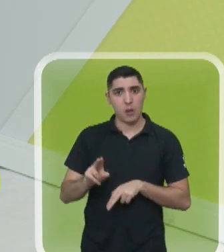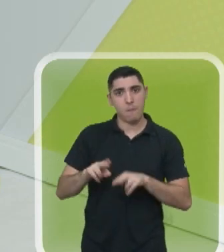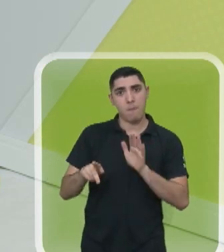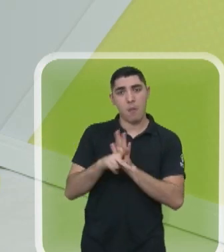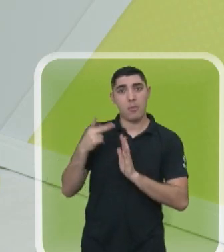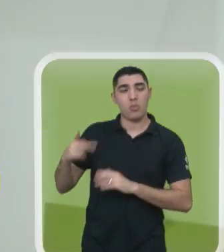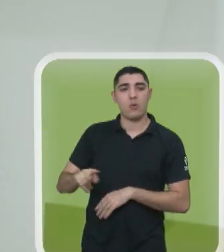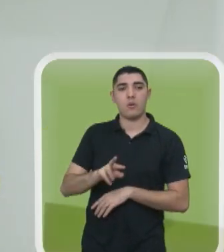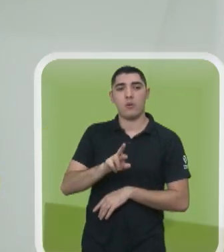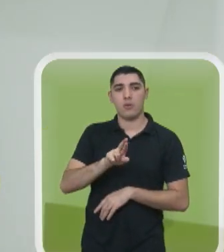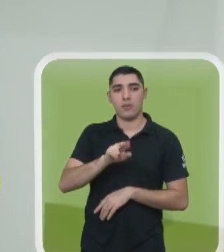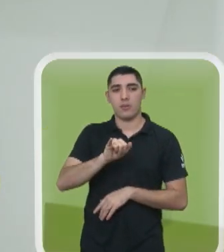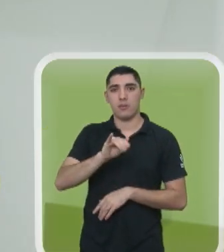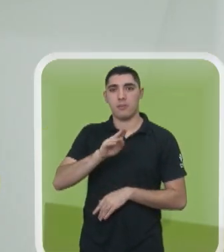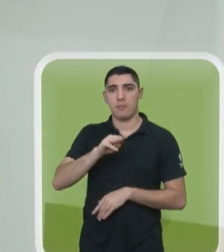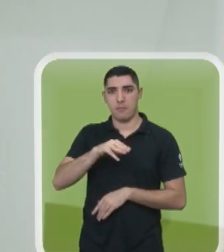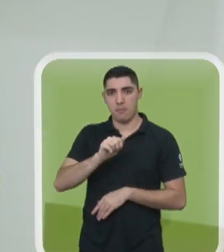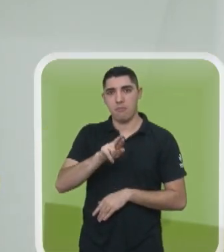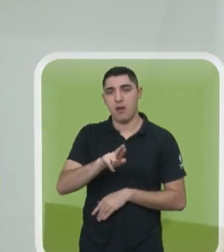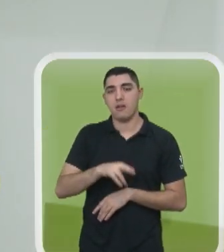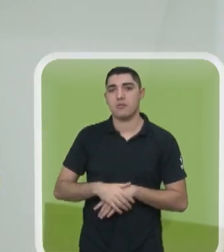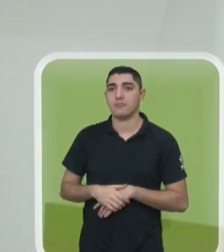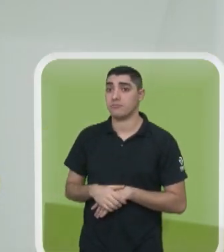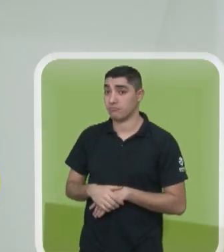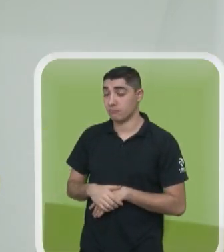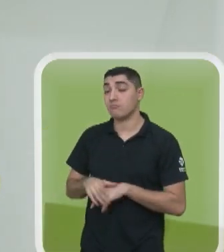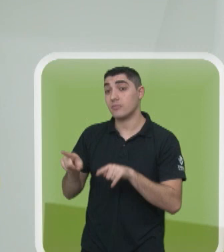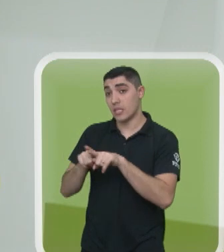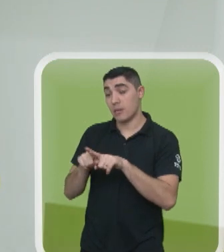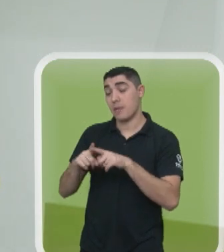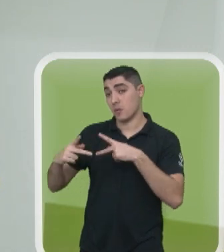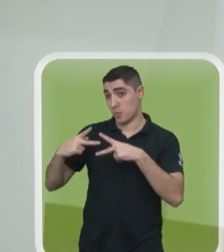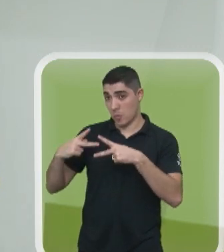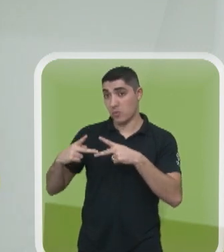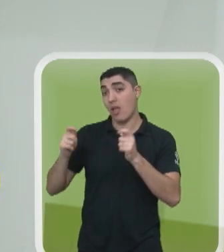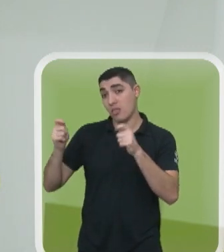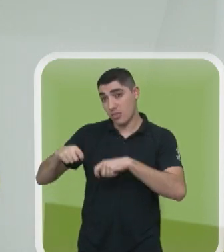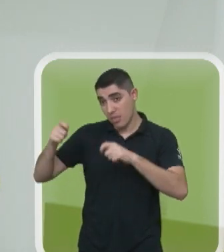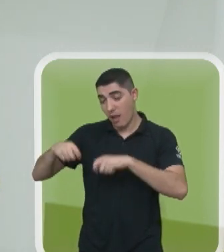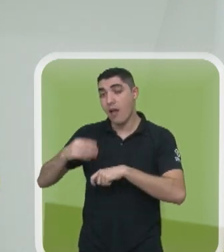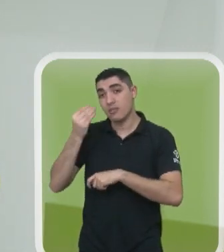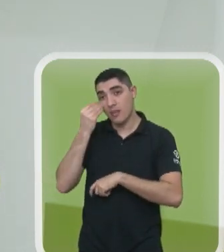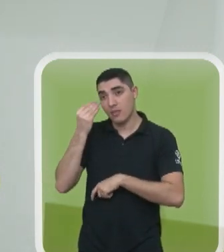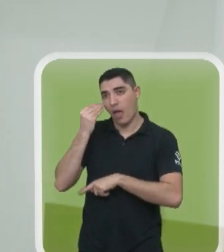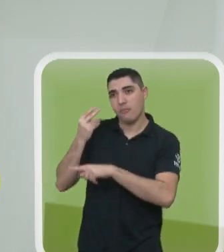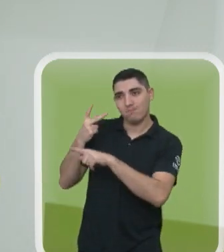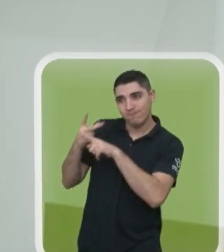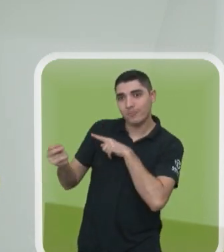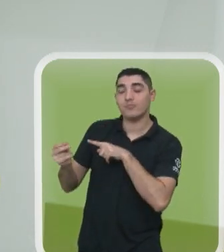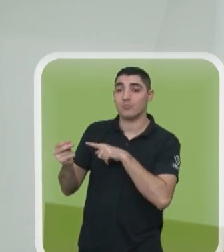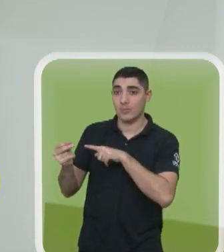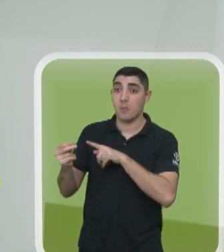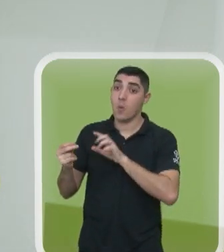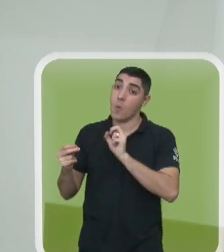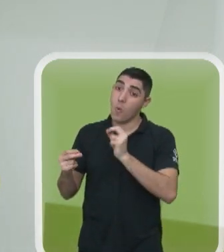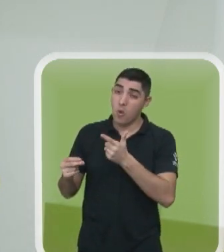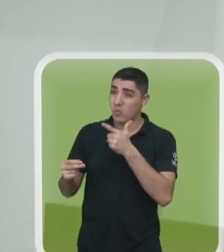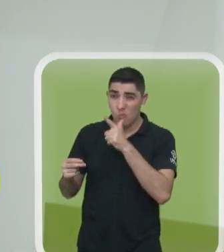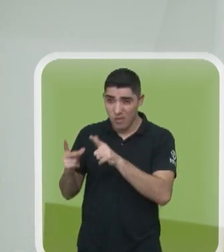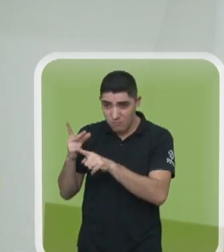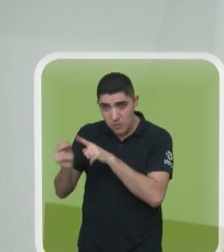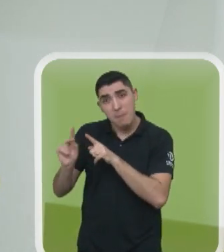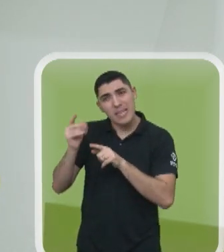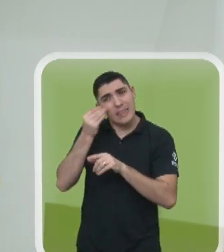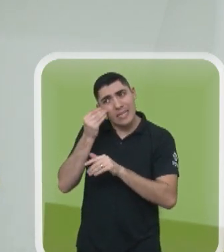Isso. Então o São José pode aí pelo menos tentar uma vitória, ou se não conseguir a vitória, pelo menos fazer um jogo